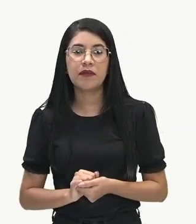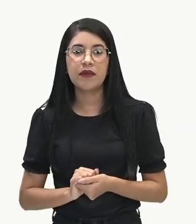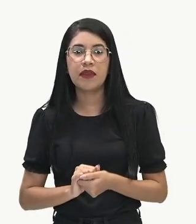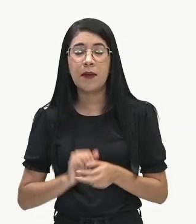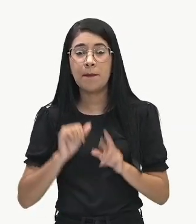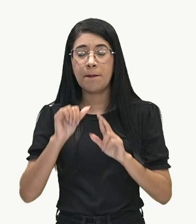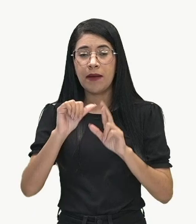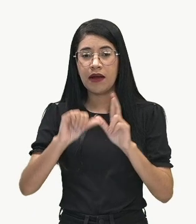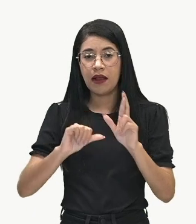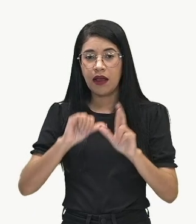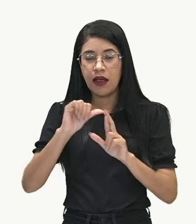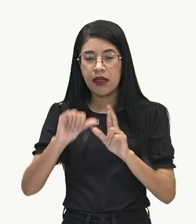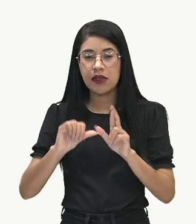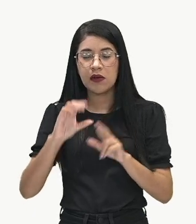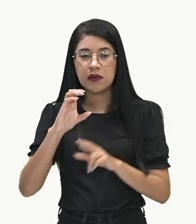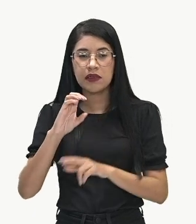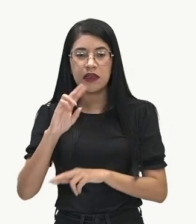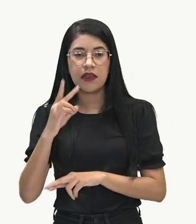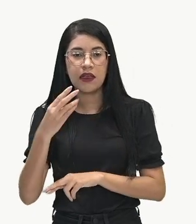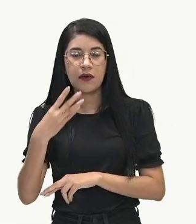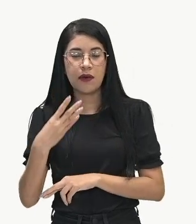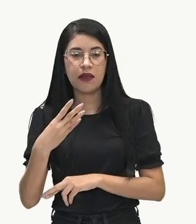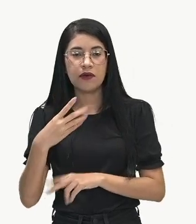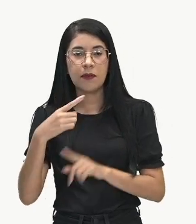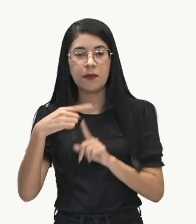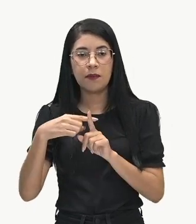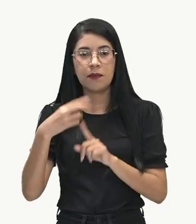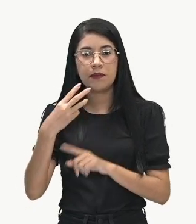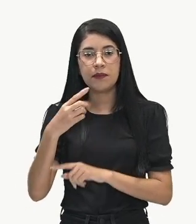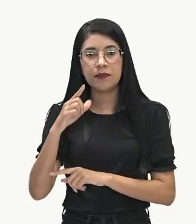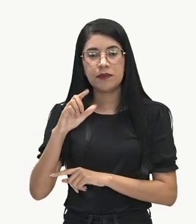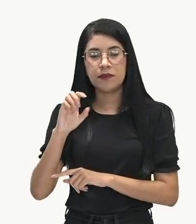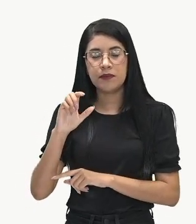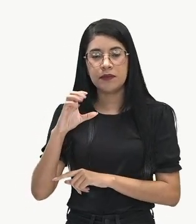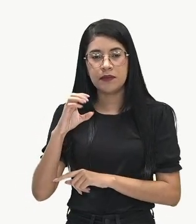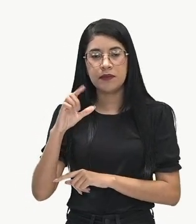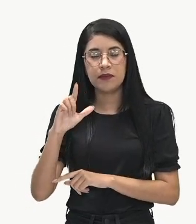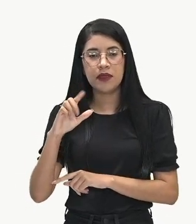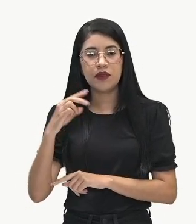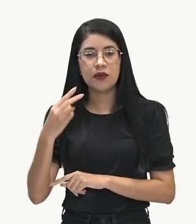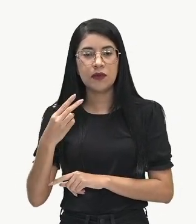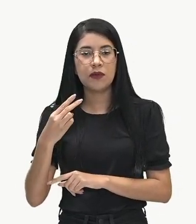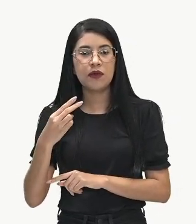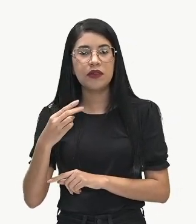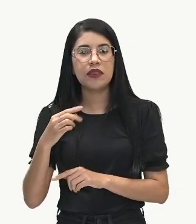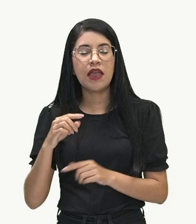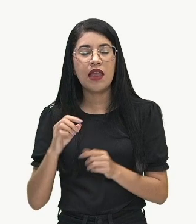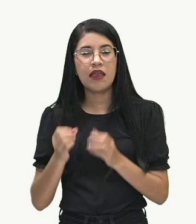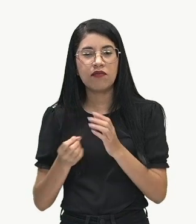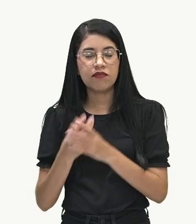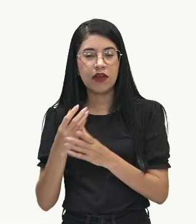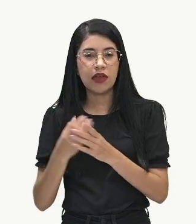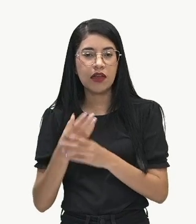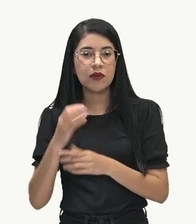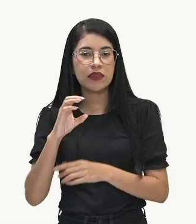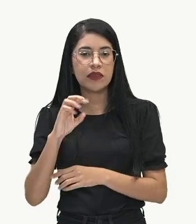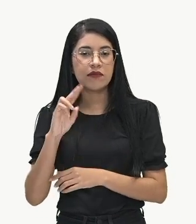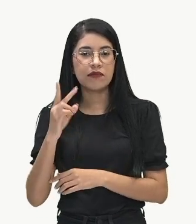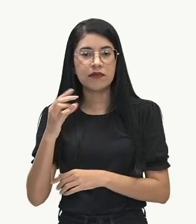CH4 mais 3Cl2 e aqui formando esses produtos, qual é o valor do